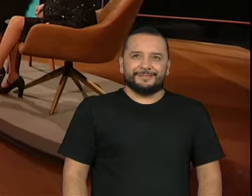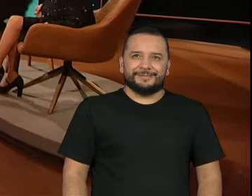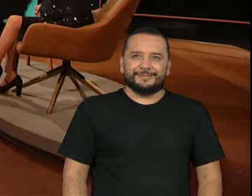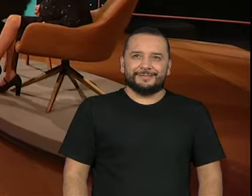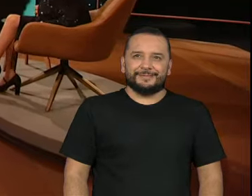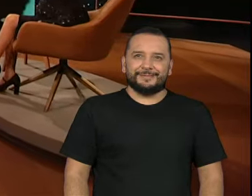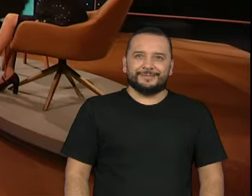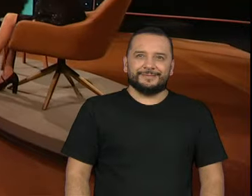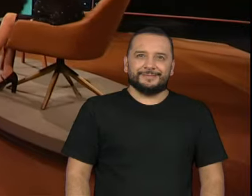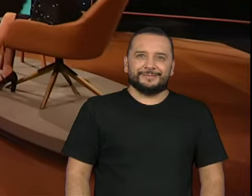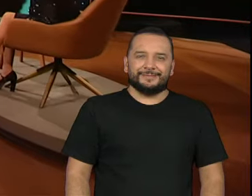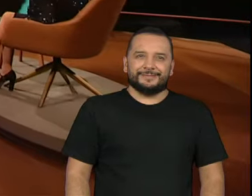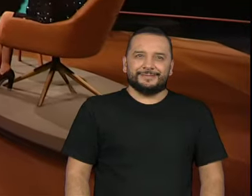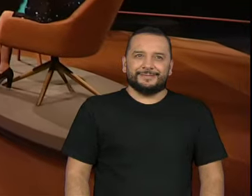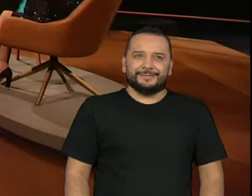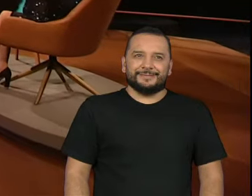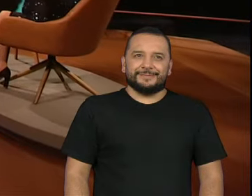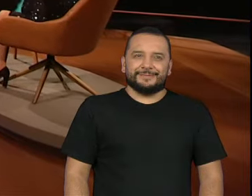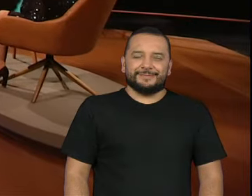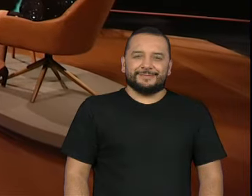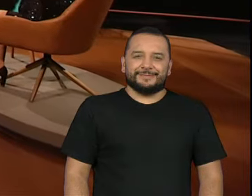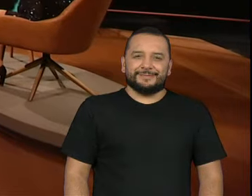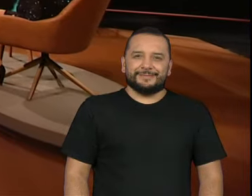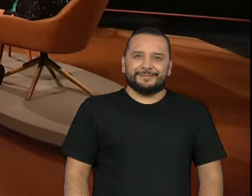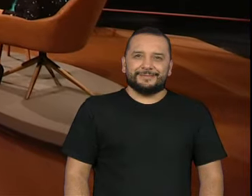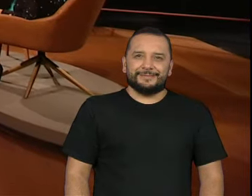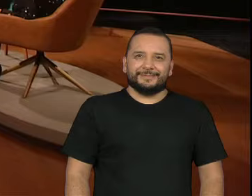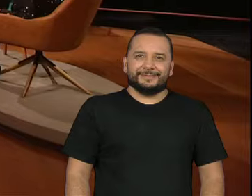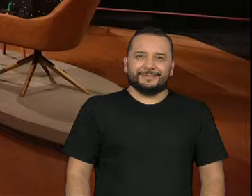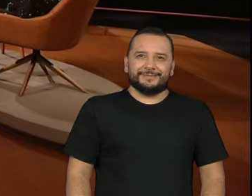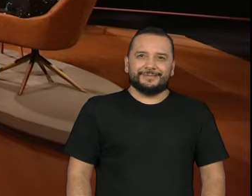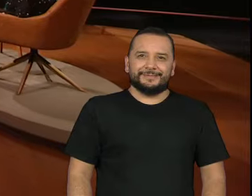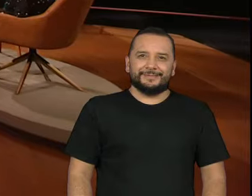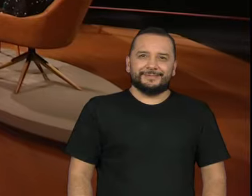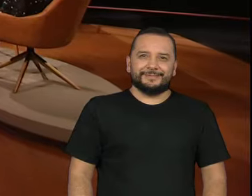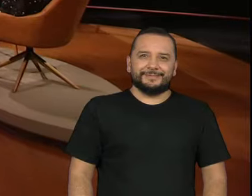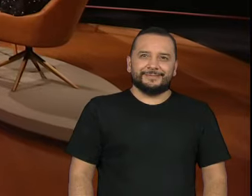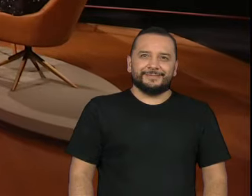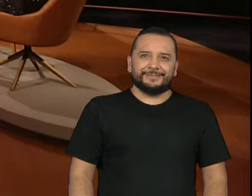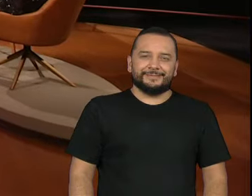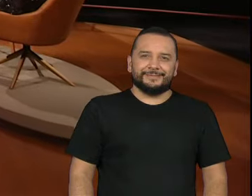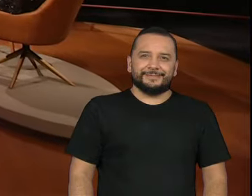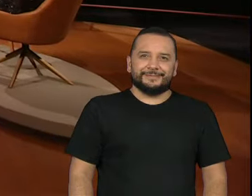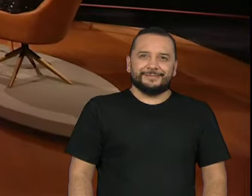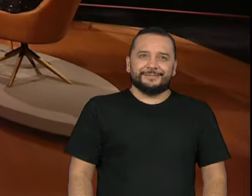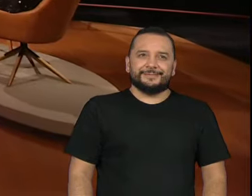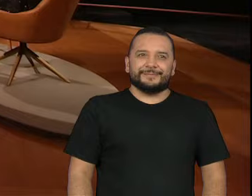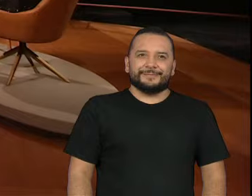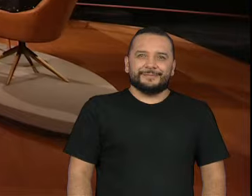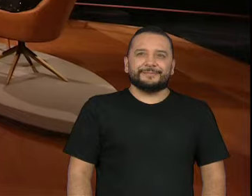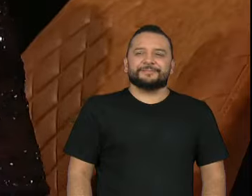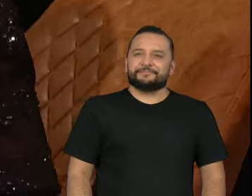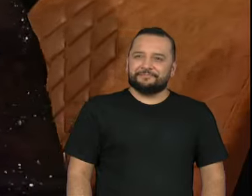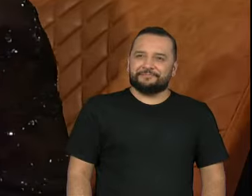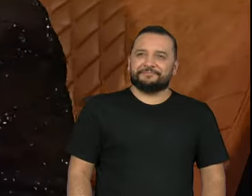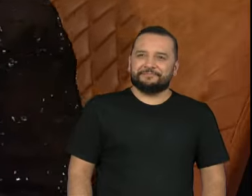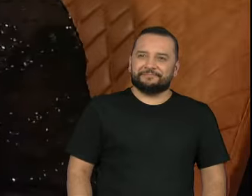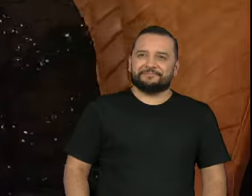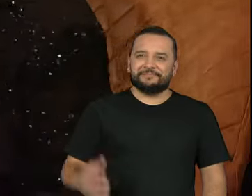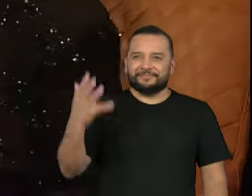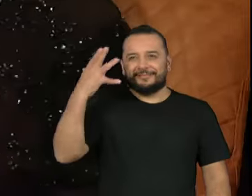sós, mas tão repletos de amor, com data e lugar. Gente, que